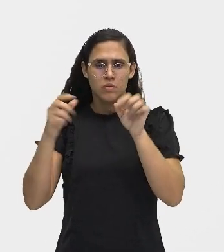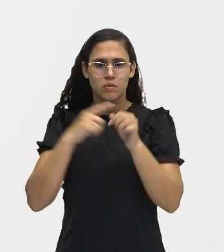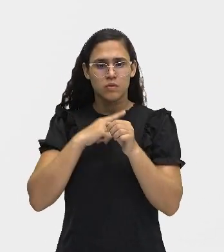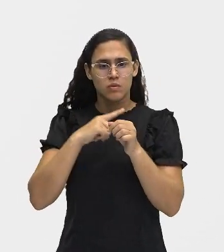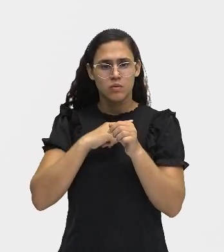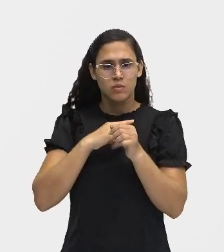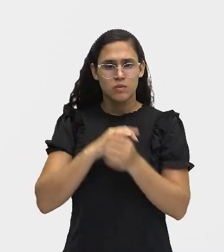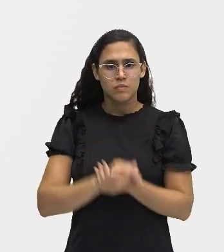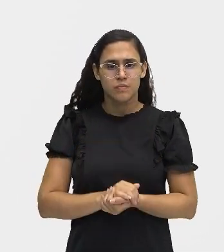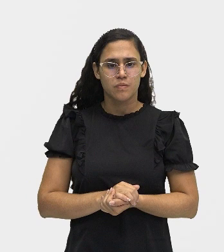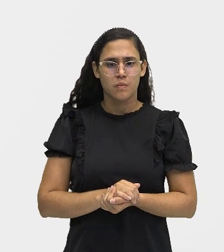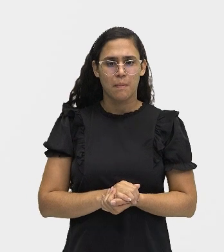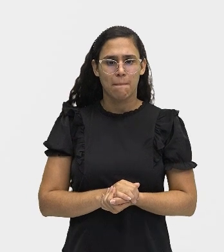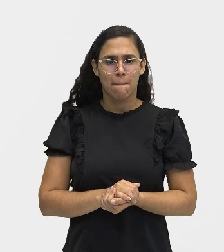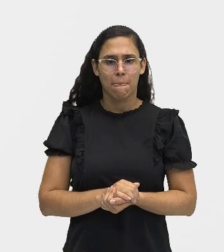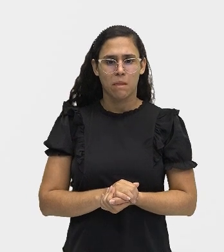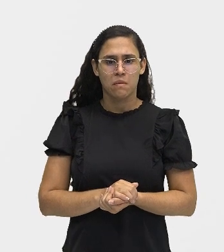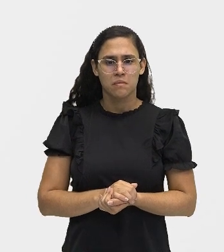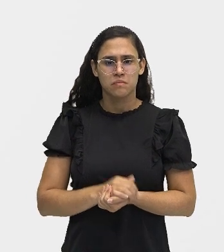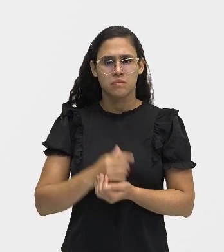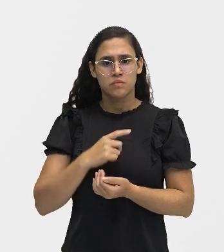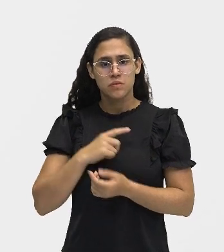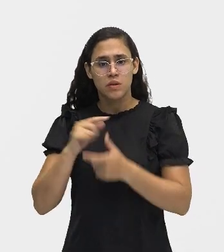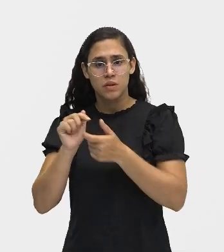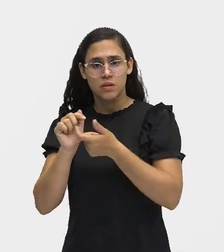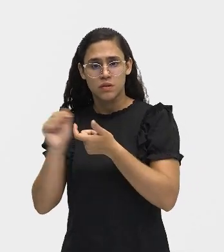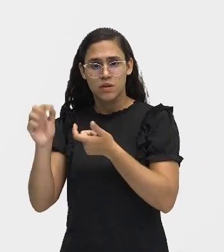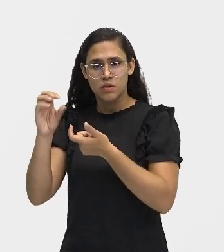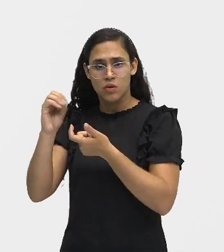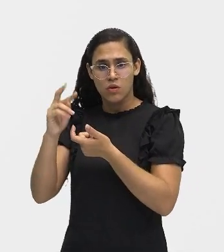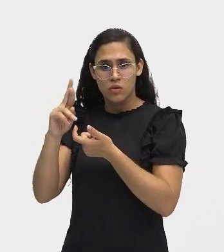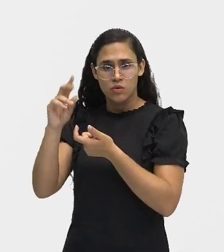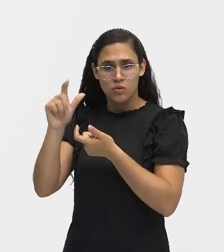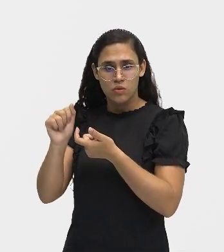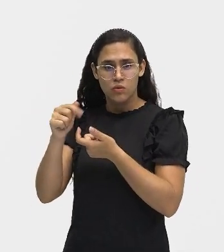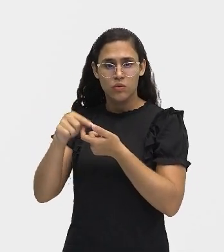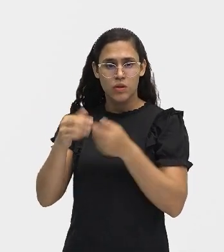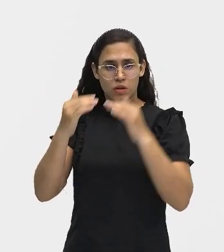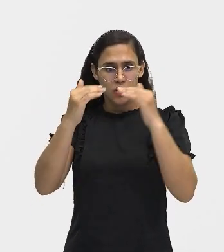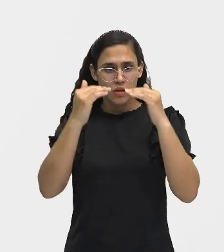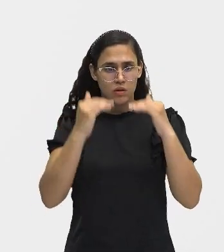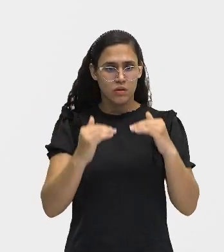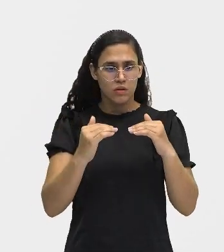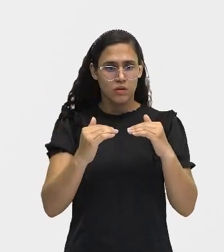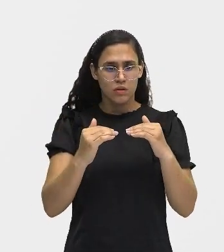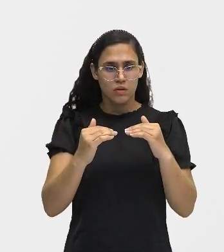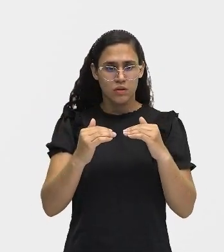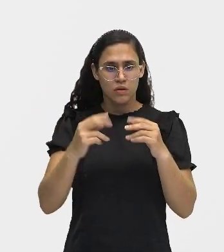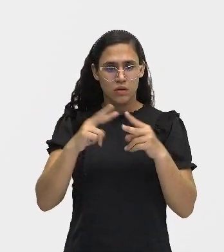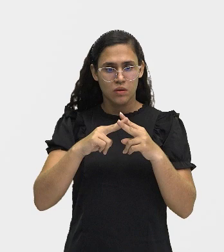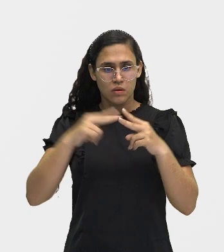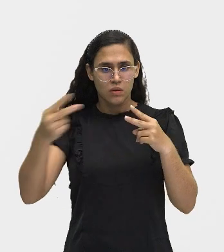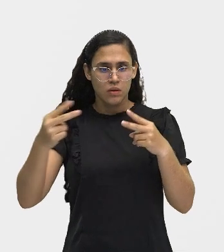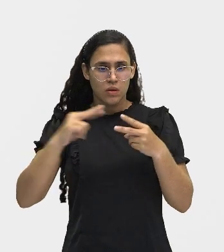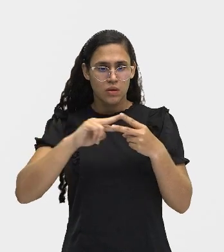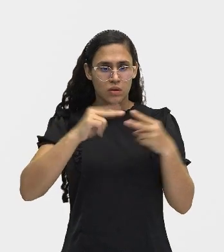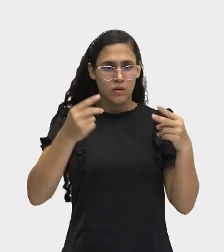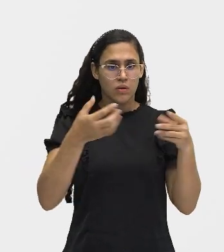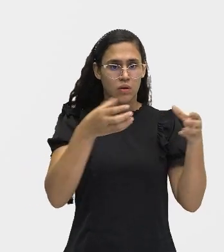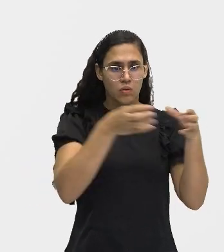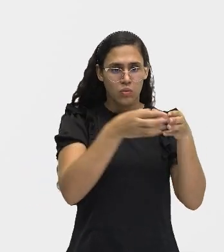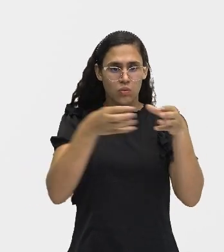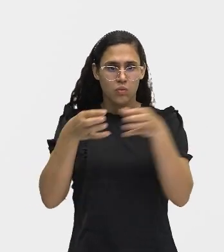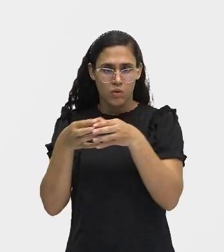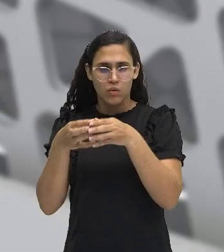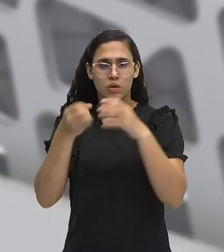genes parálogos, ortólogos e genes homólogos, tá? Então, todos eles têm o quê? A mesma